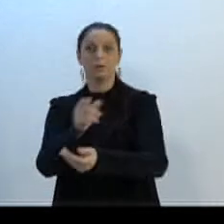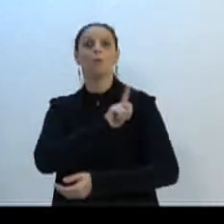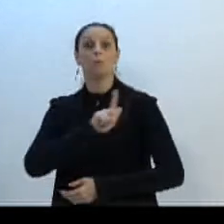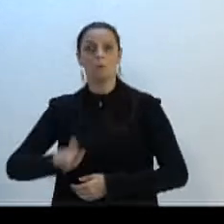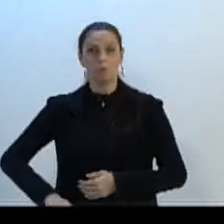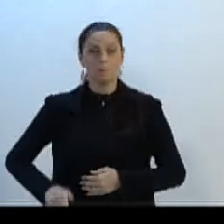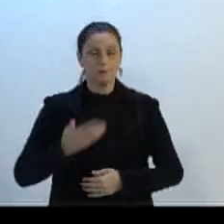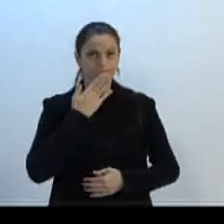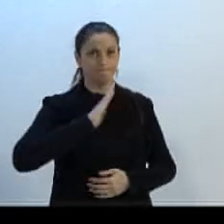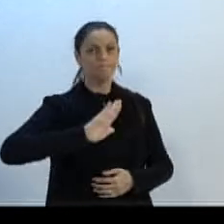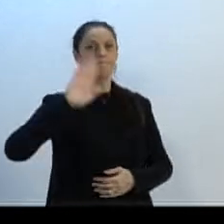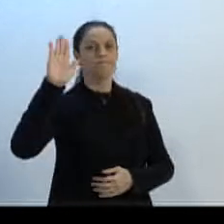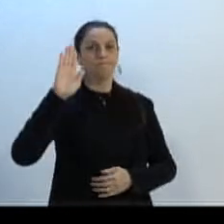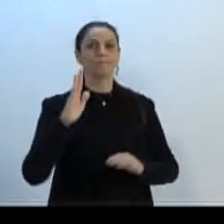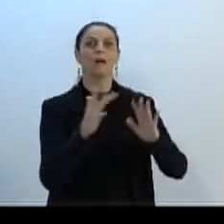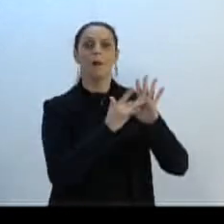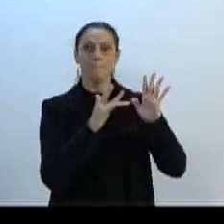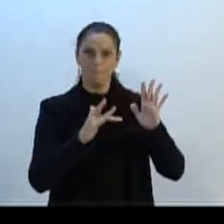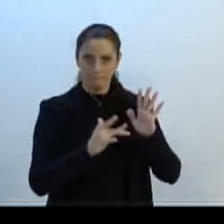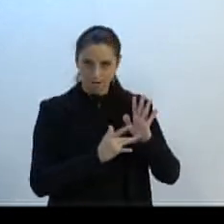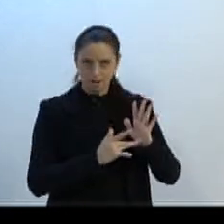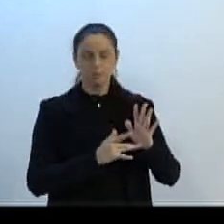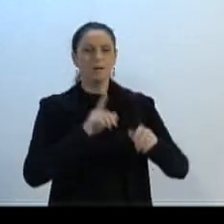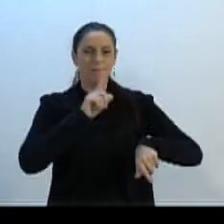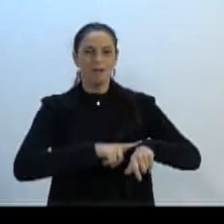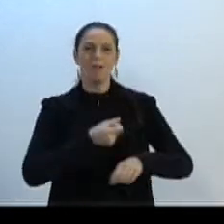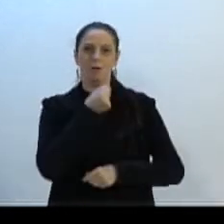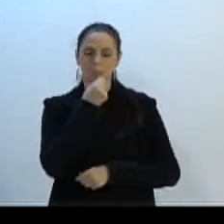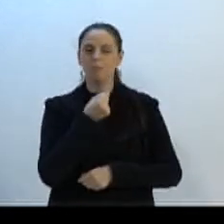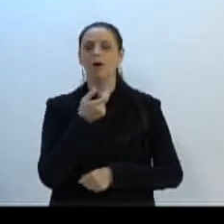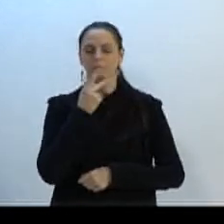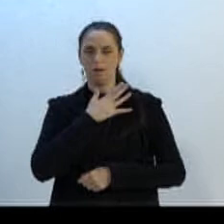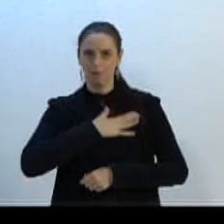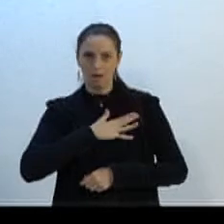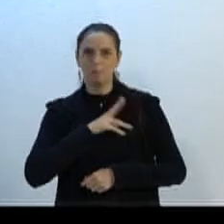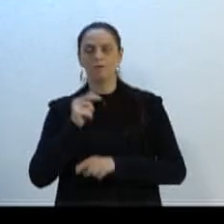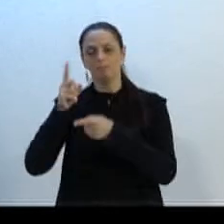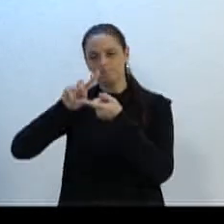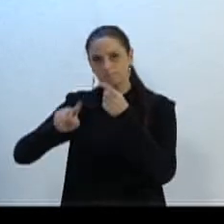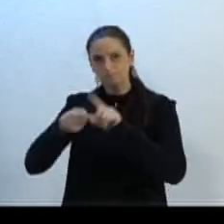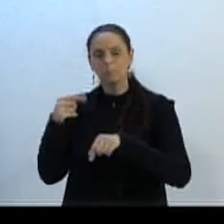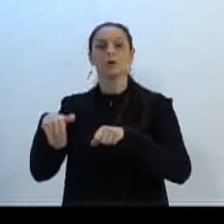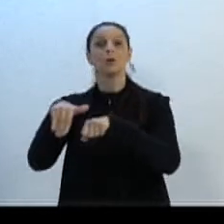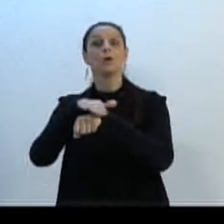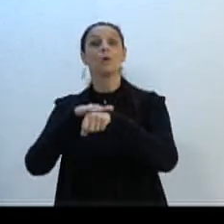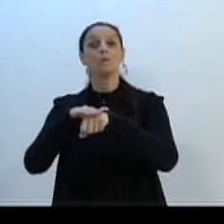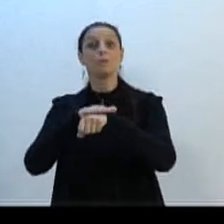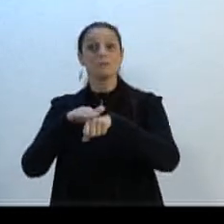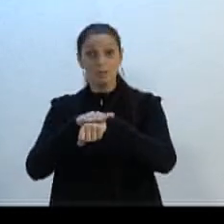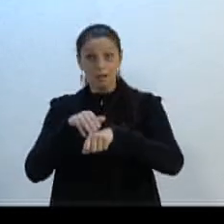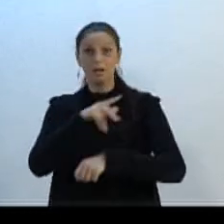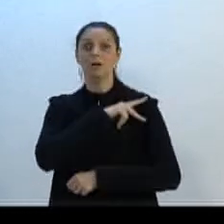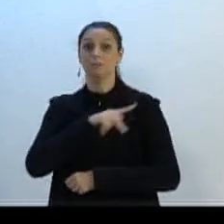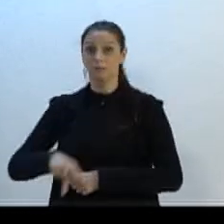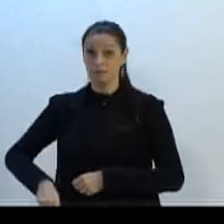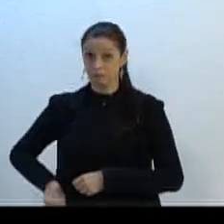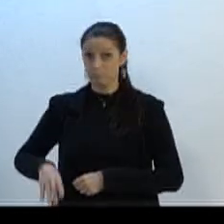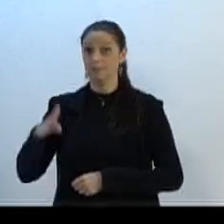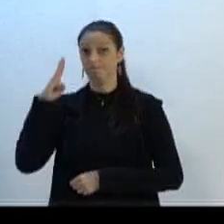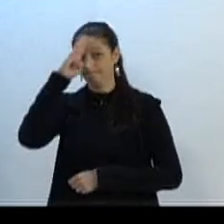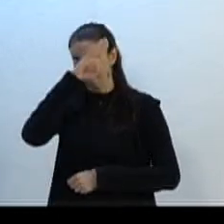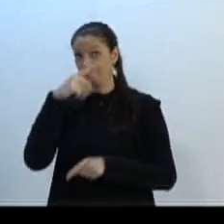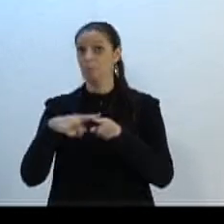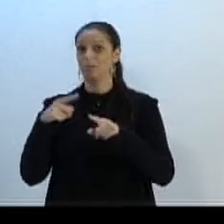e uma das pautas deles, inclusive, na entrevista, era de que falaria com o próprio presidente da República a respeito do corte de 40% na saúde.